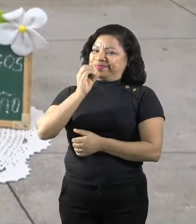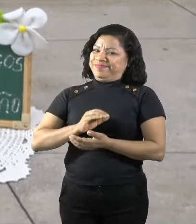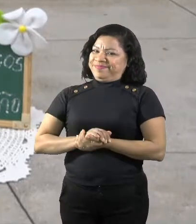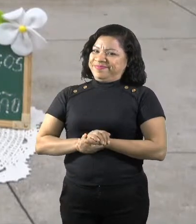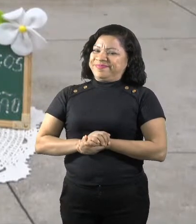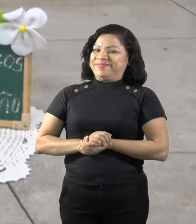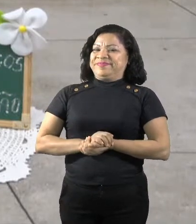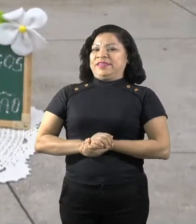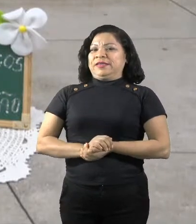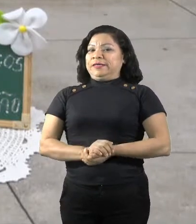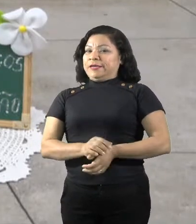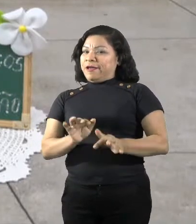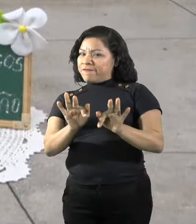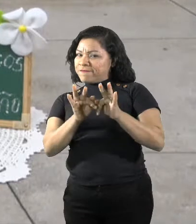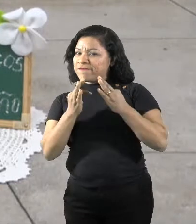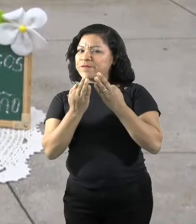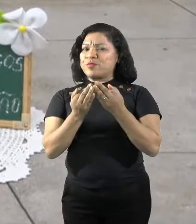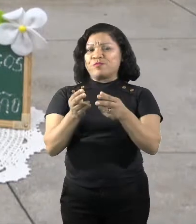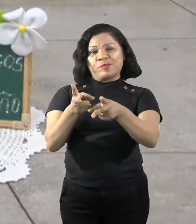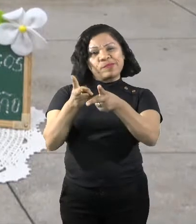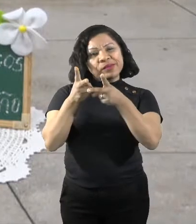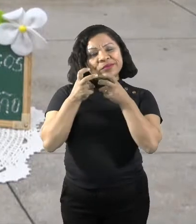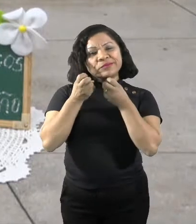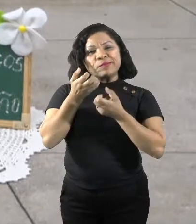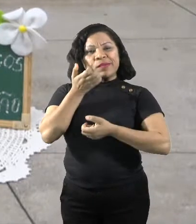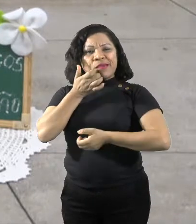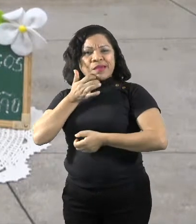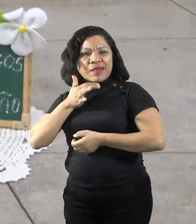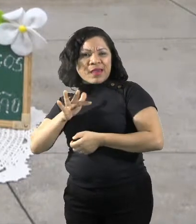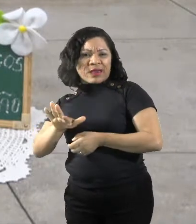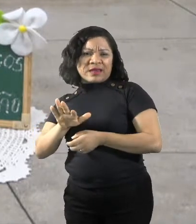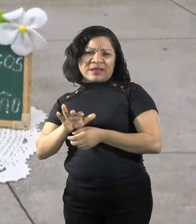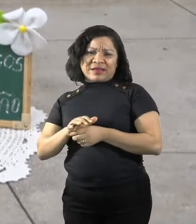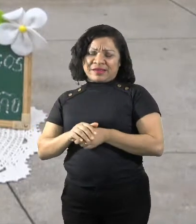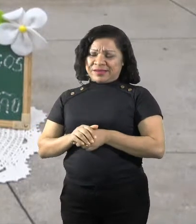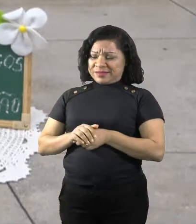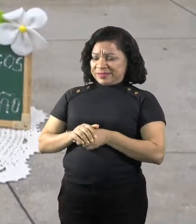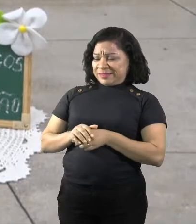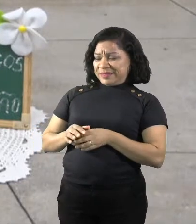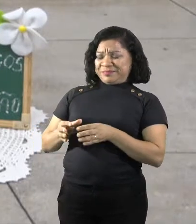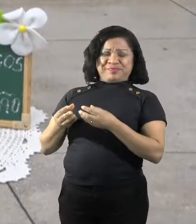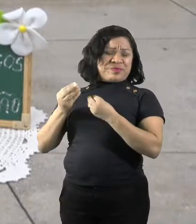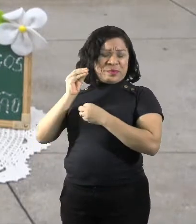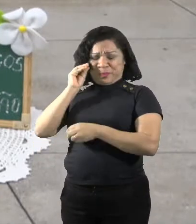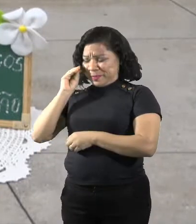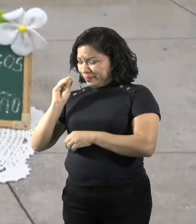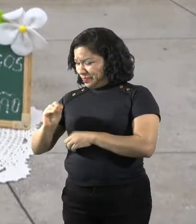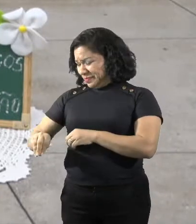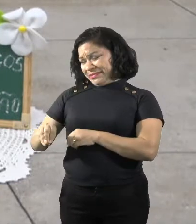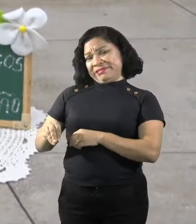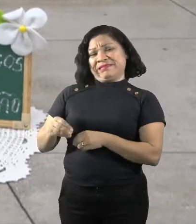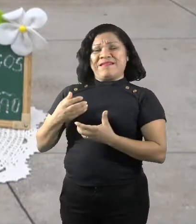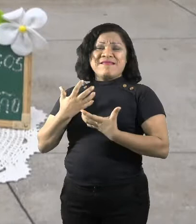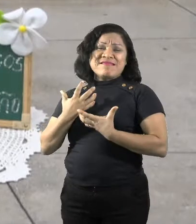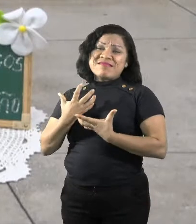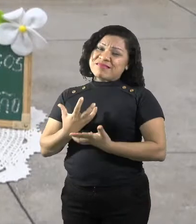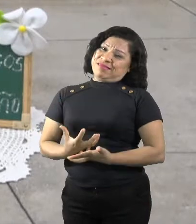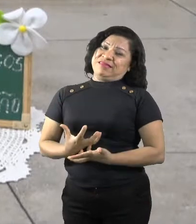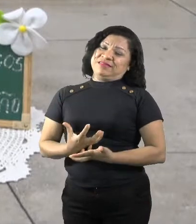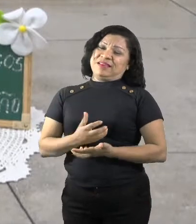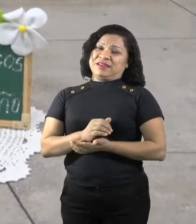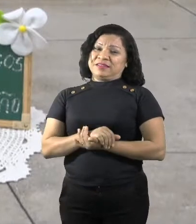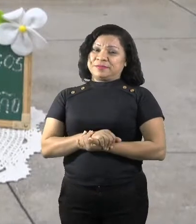família, perceber que o seu bebê já perdeu interesse, já não quer mais brincar, está cansado, é hora de você